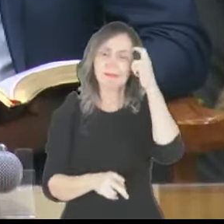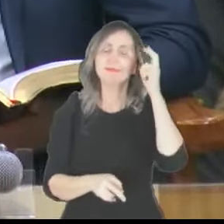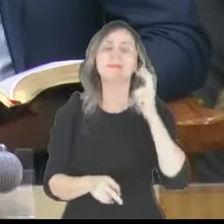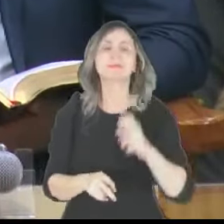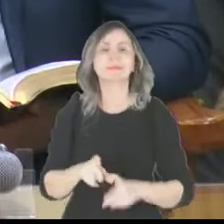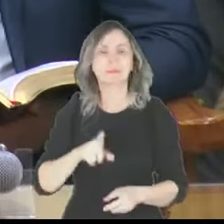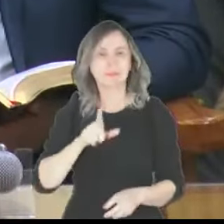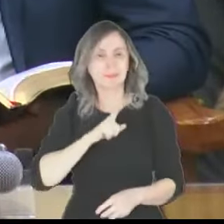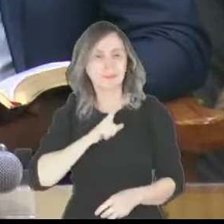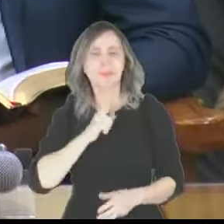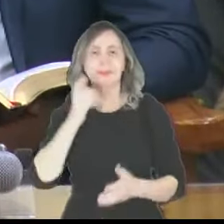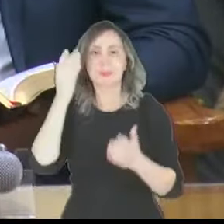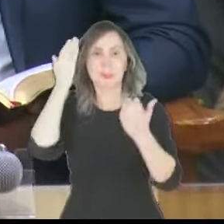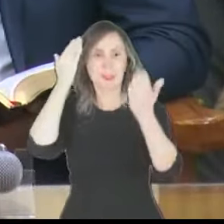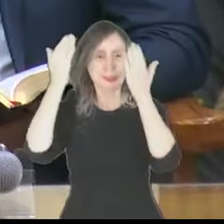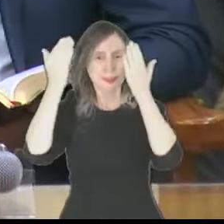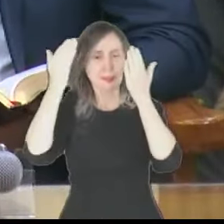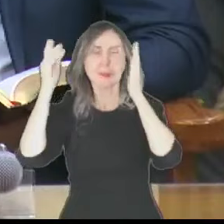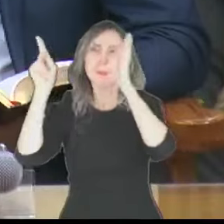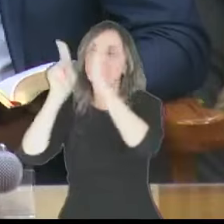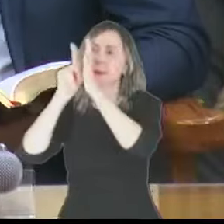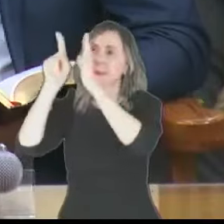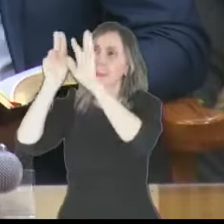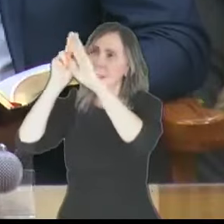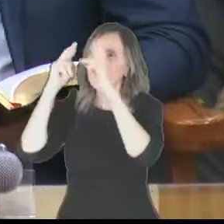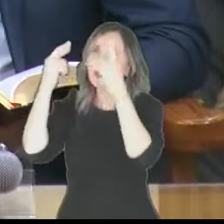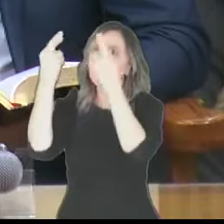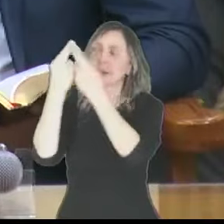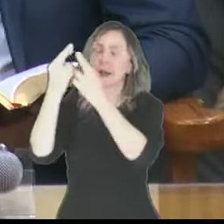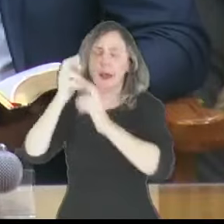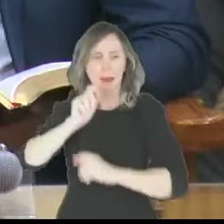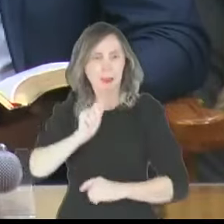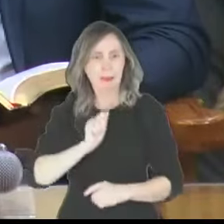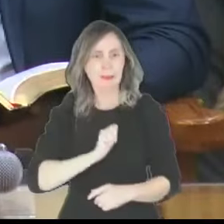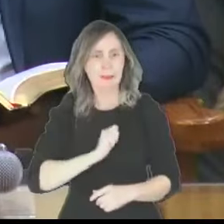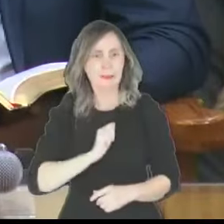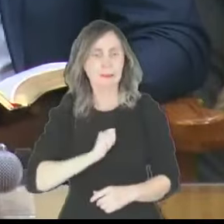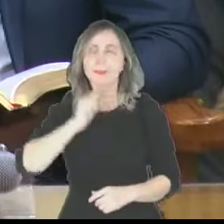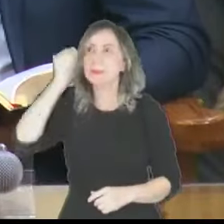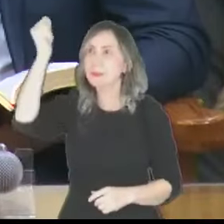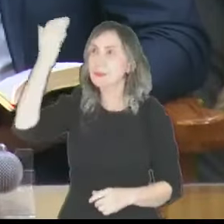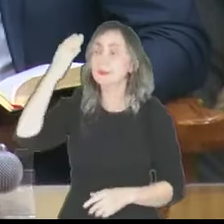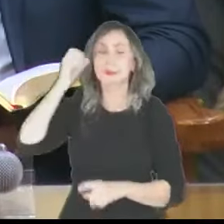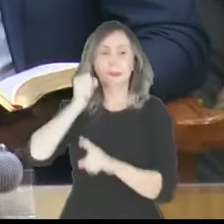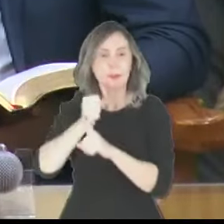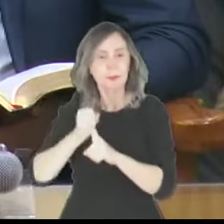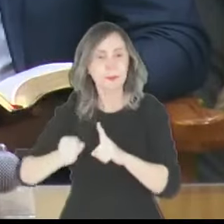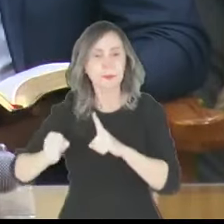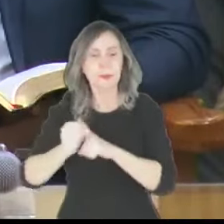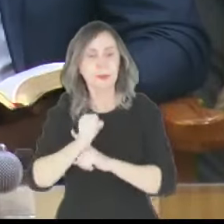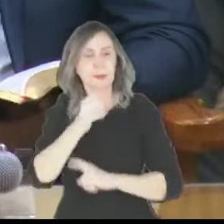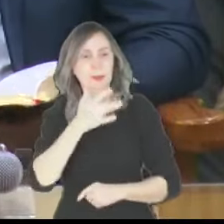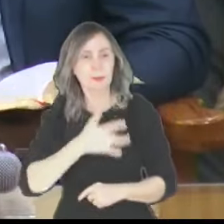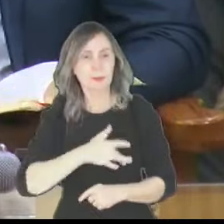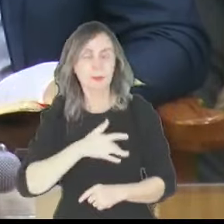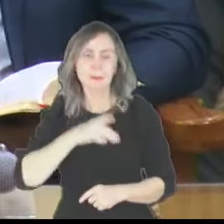psicologia Do reino A antropologia Da graça E a sociologia Da misericórdia De Deus